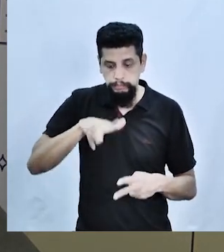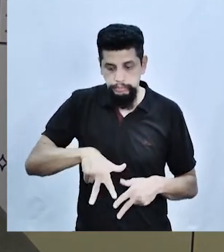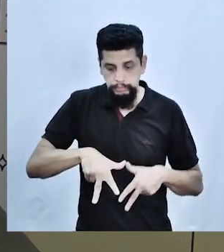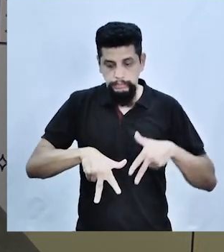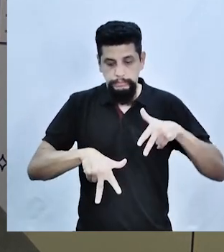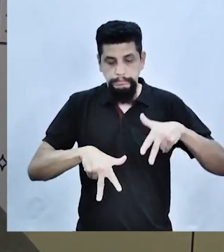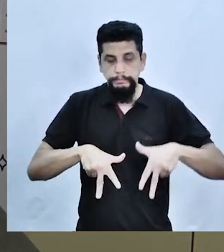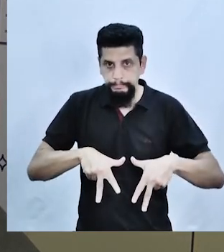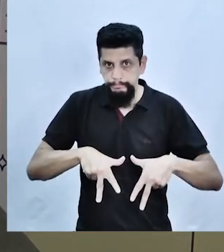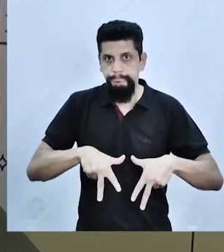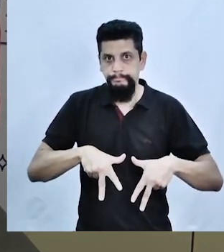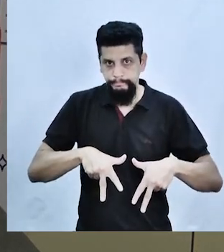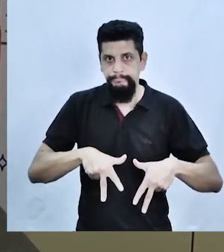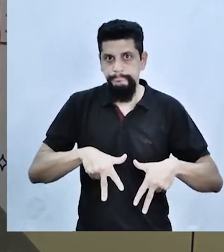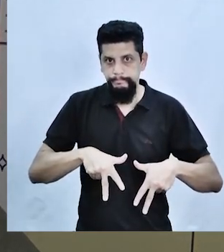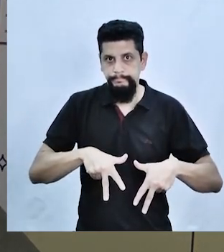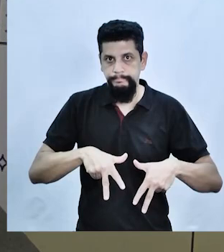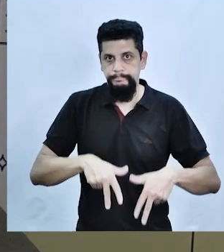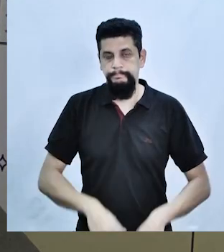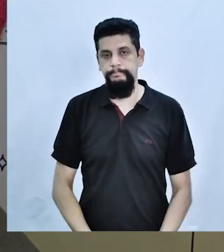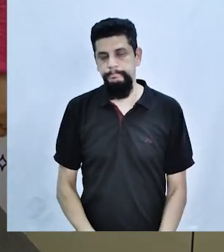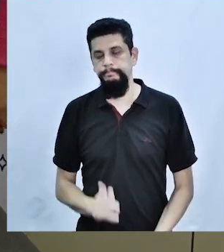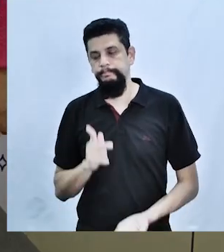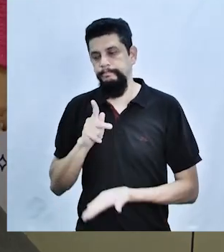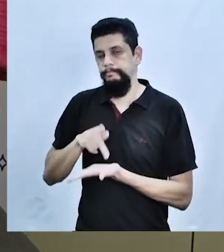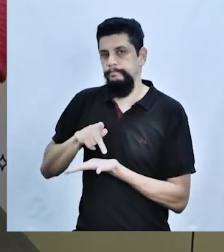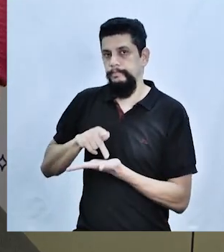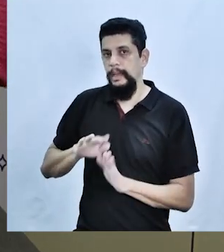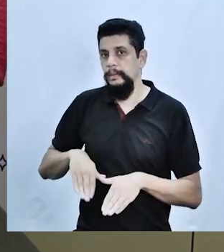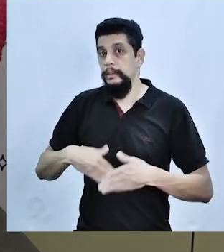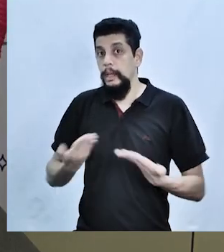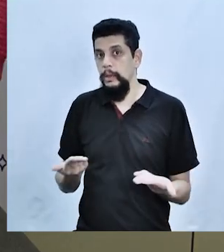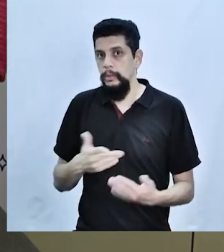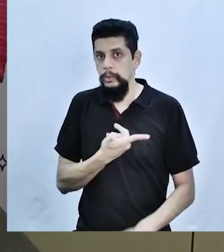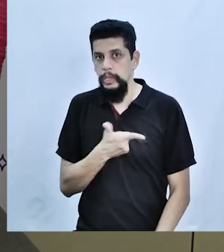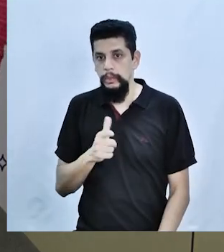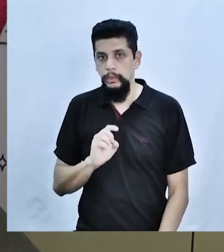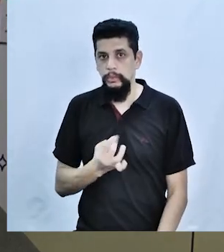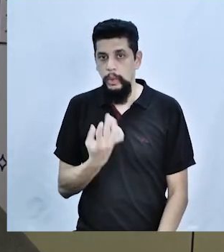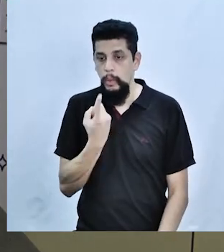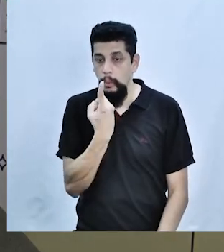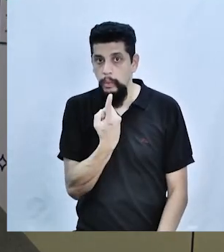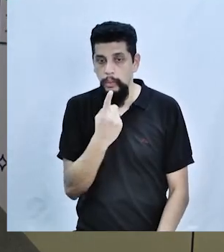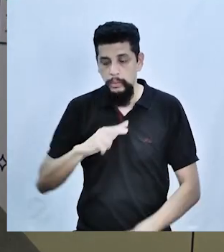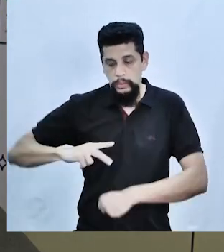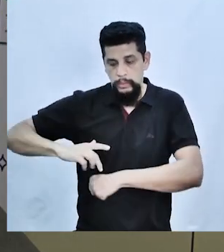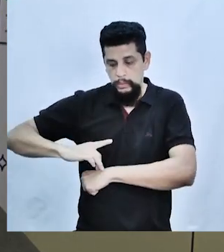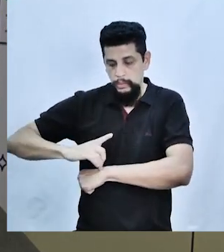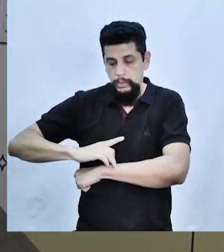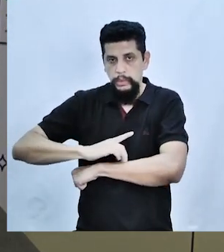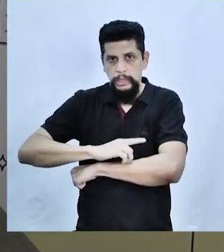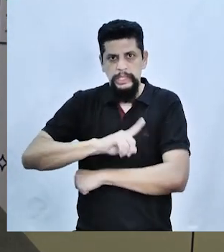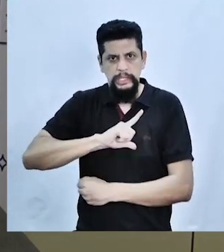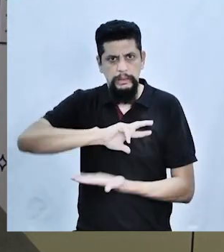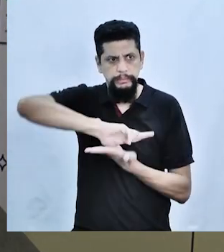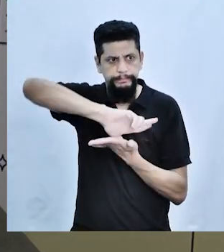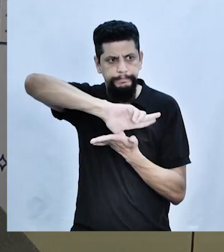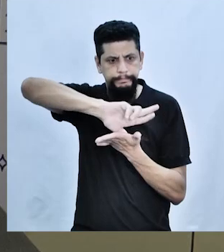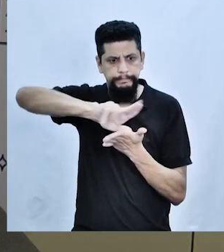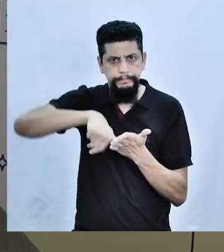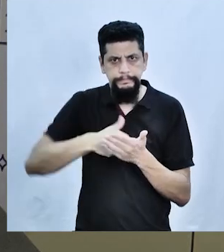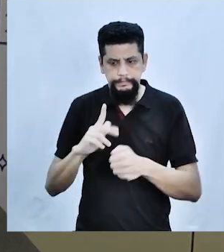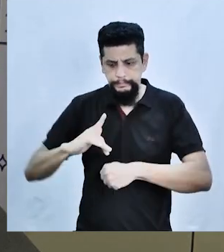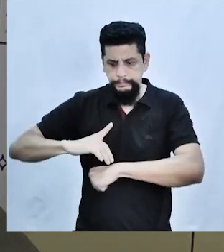duas pegadas. Eram duas pegadas. Ah, é verdade. Então acho que não tinha só um dinossauro, tinham vários?